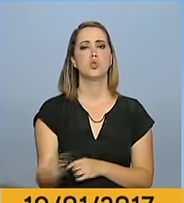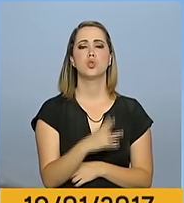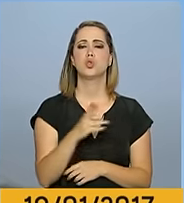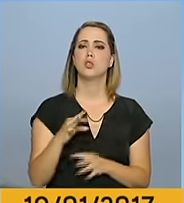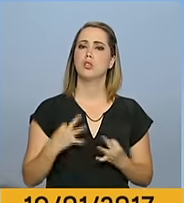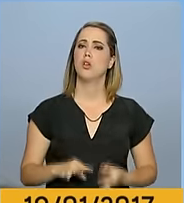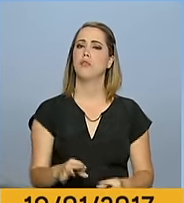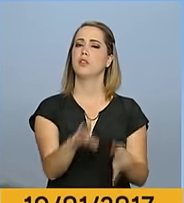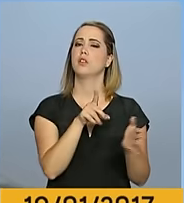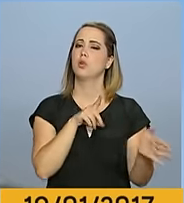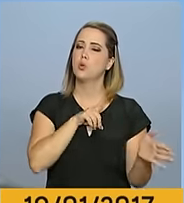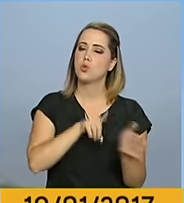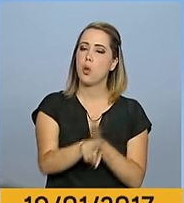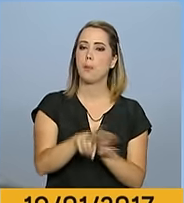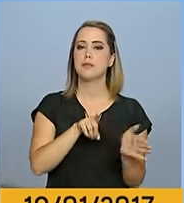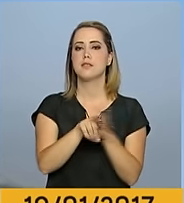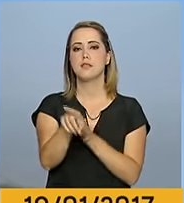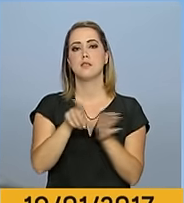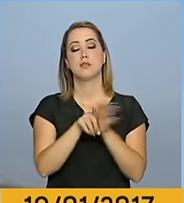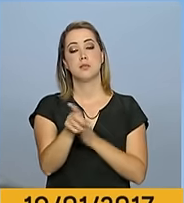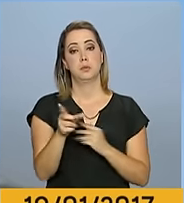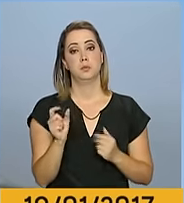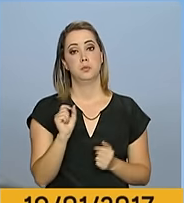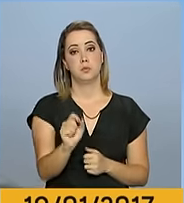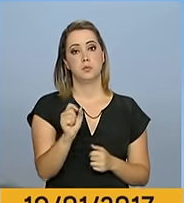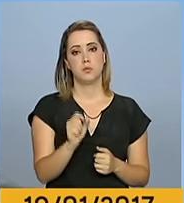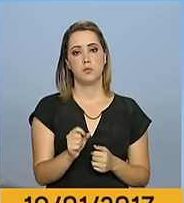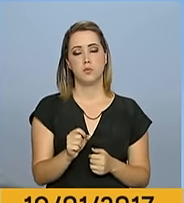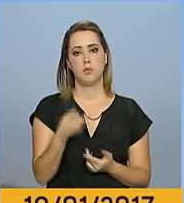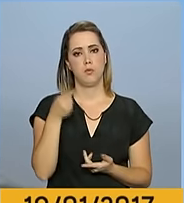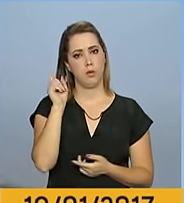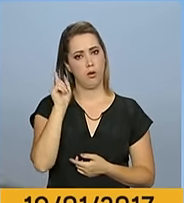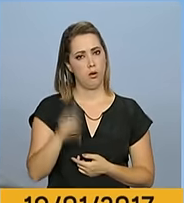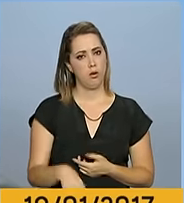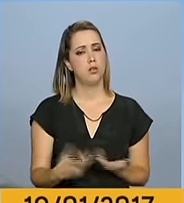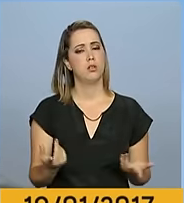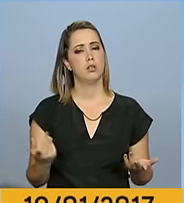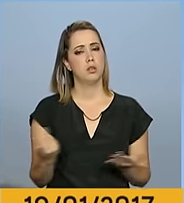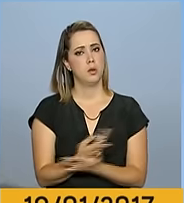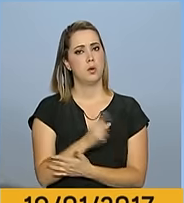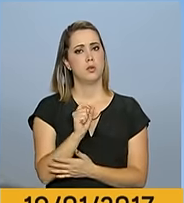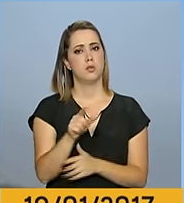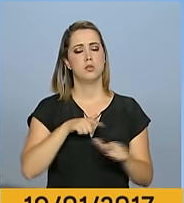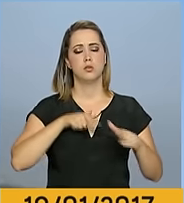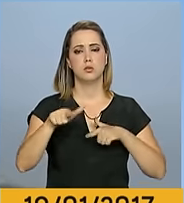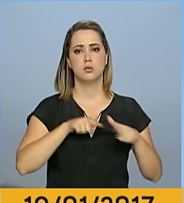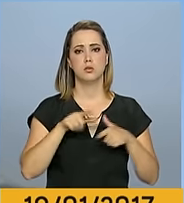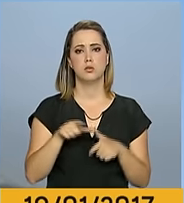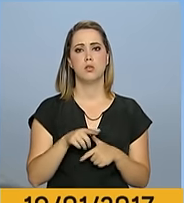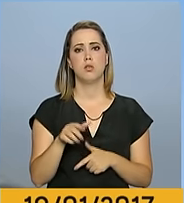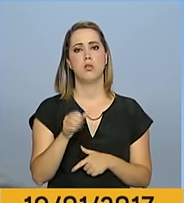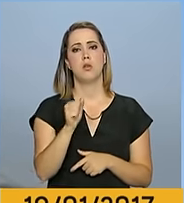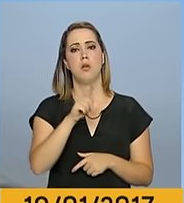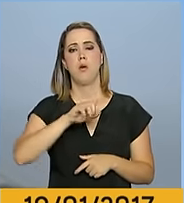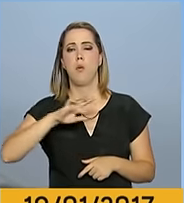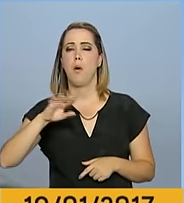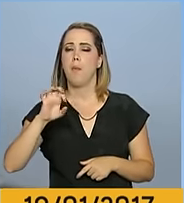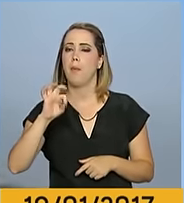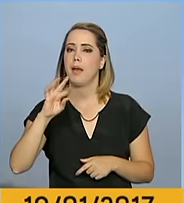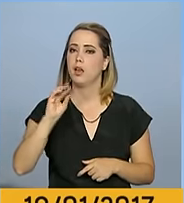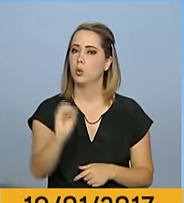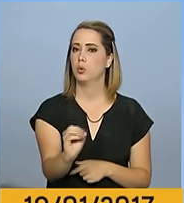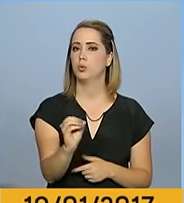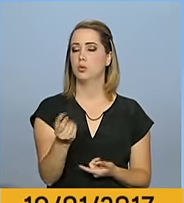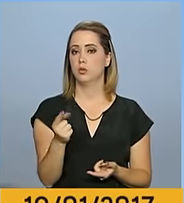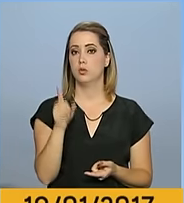há pesquisas, né? Há coisas novas, como geraram o grande trabalho de Alberto Santos Dumont, eu tenho